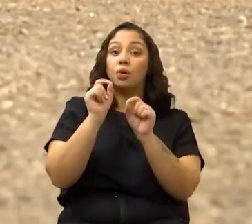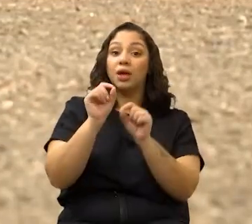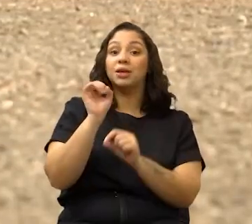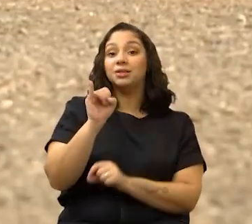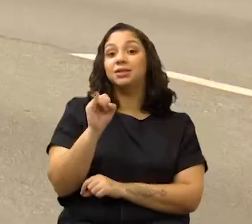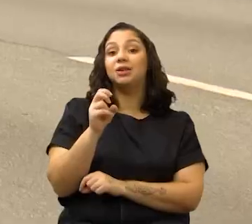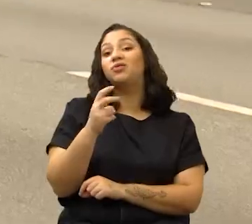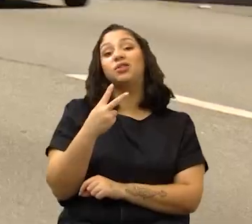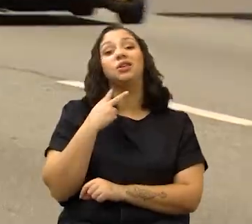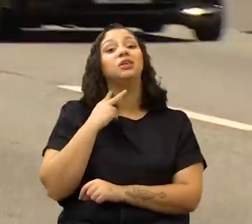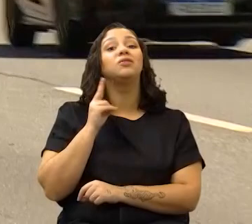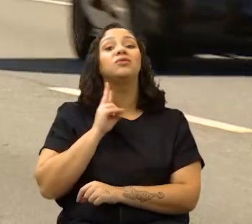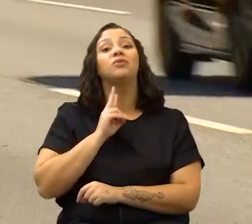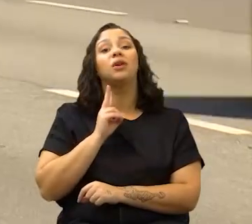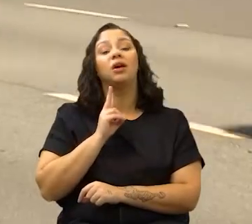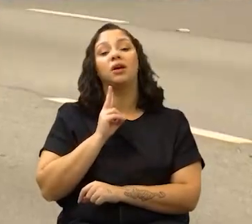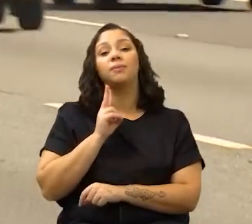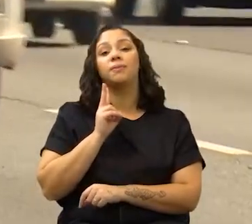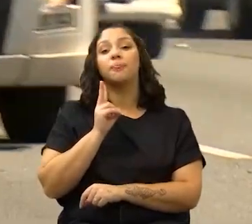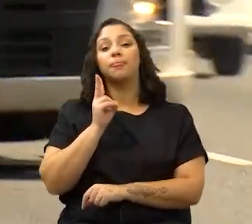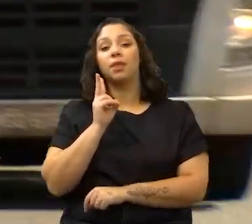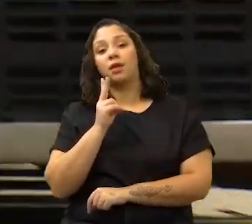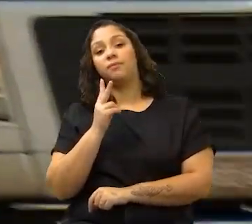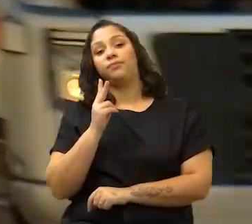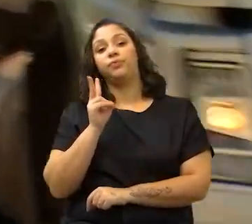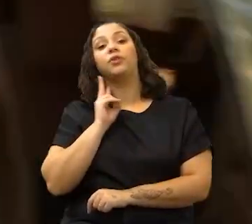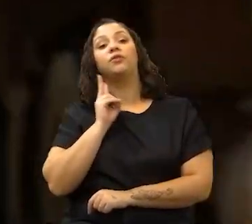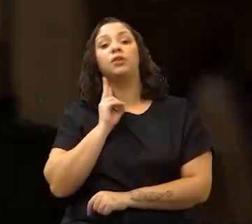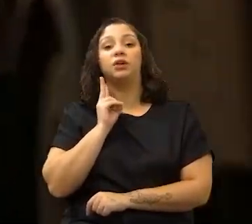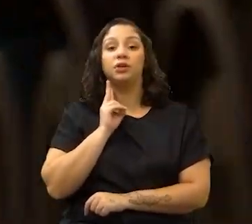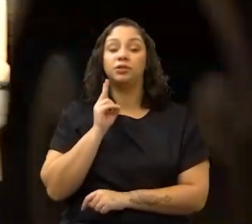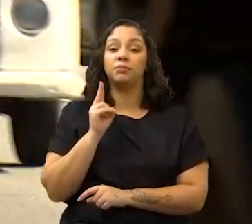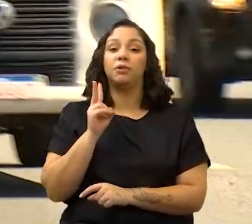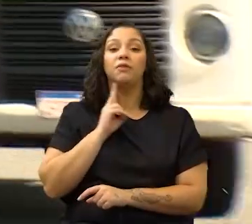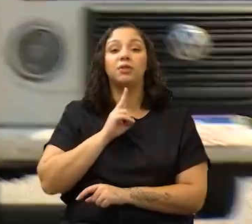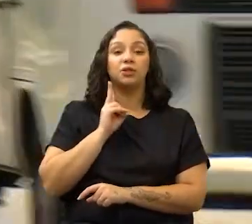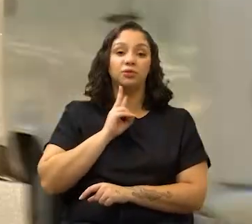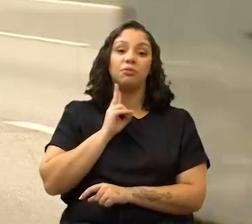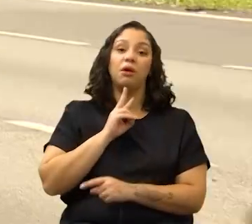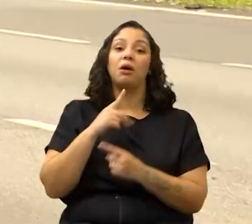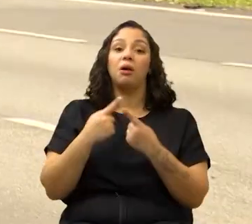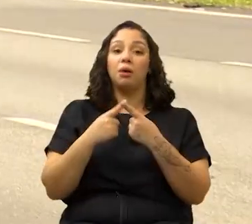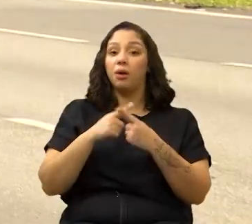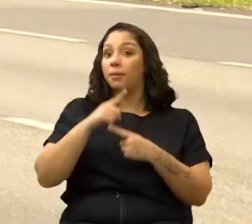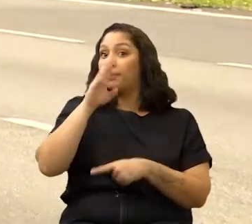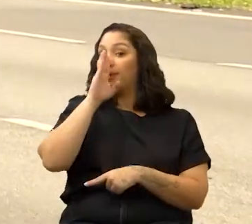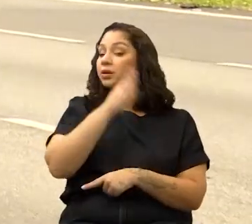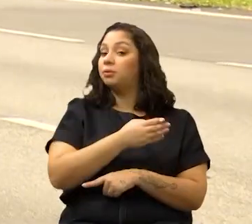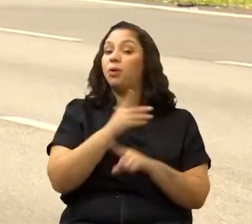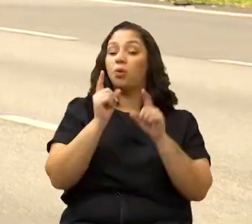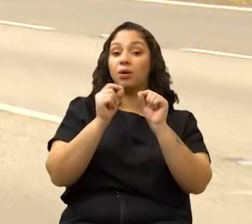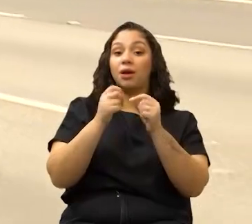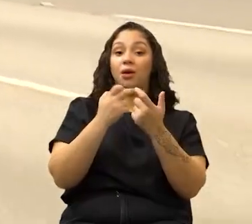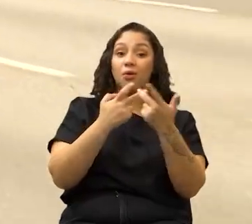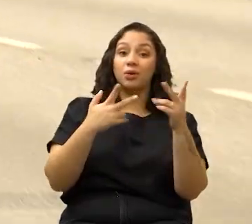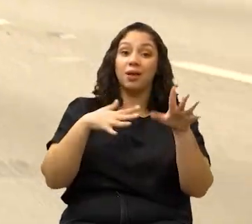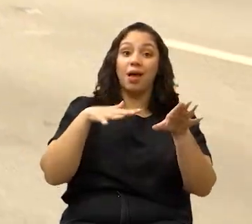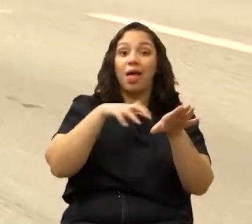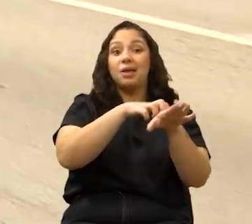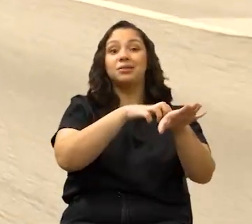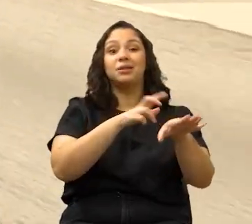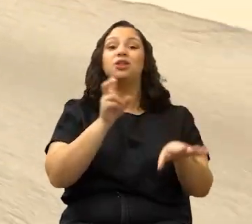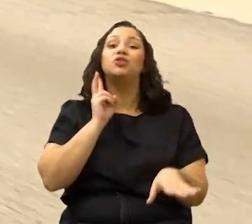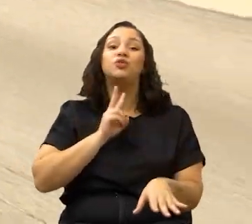vítima, porque é um local de crime, né? É um crime culposo, mas já é um local de crime. Então a nossa prioridade é sempre os acidentes com